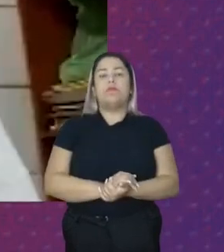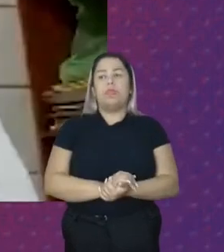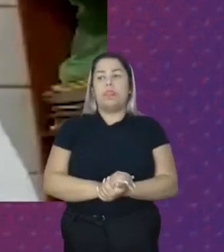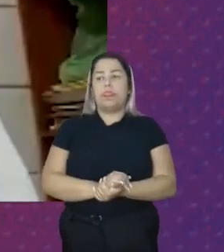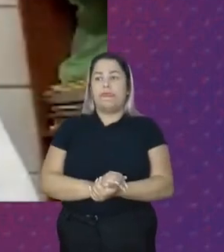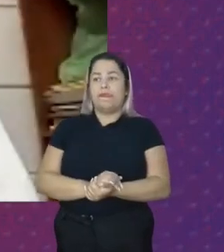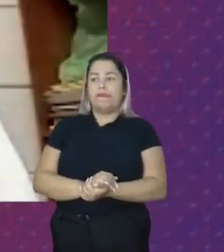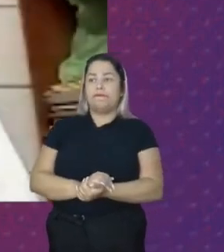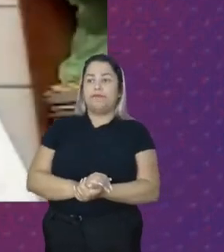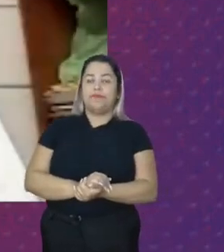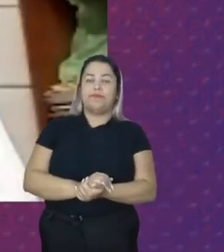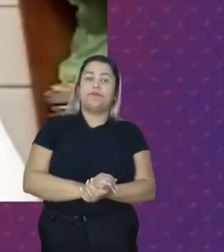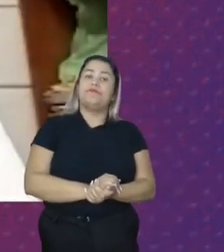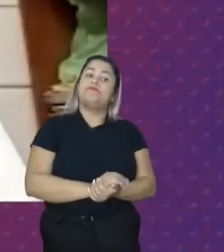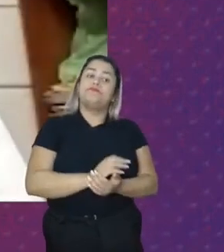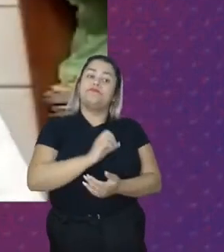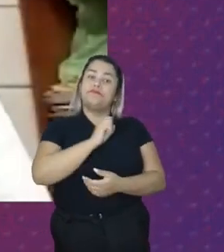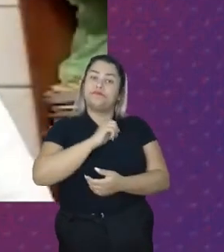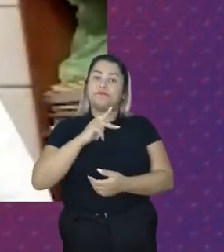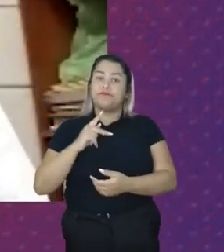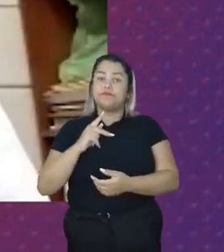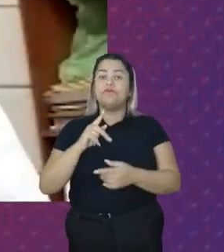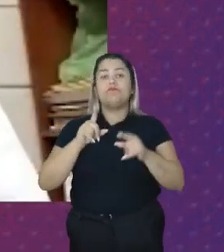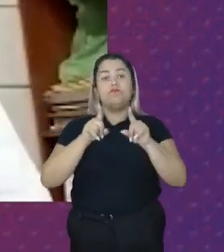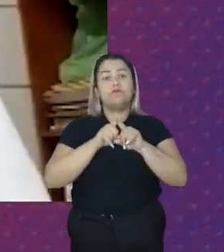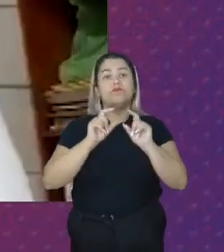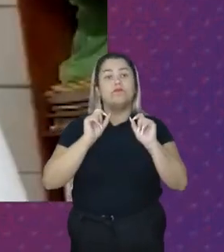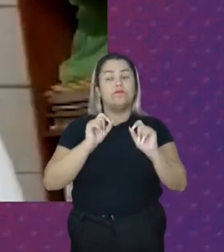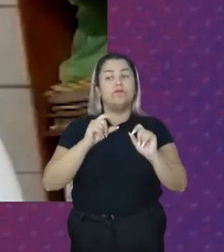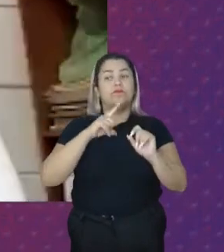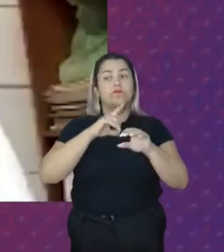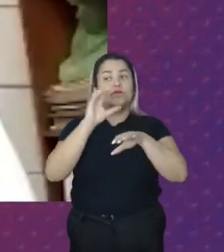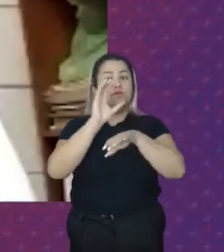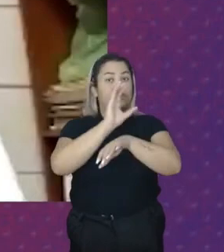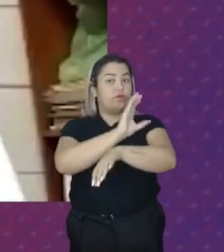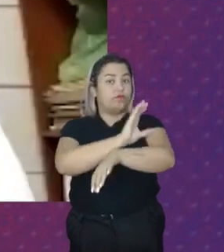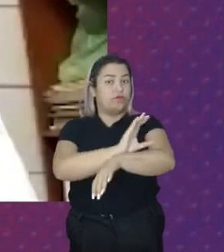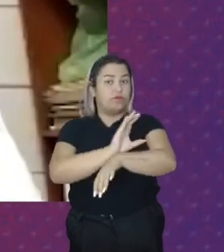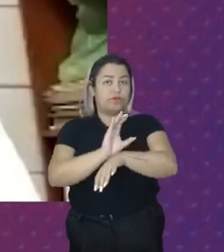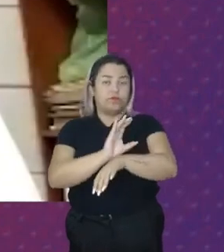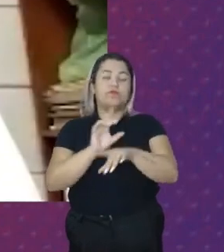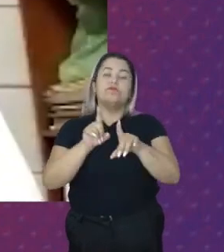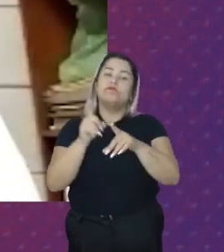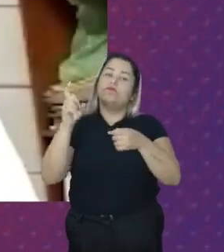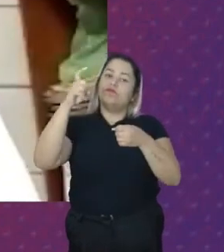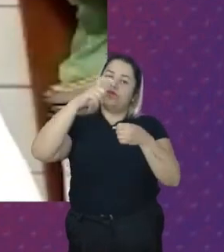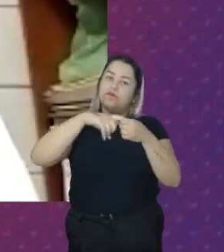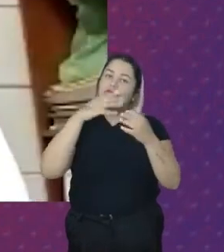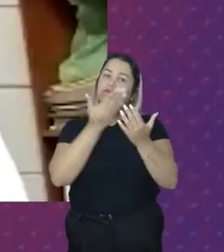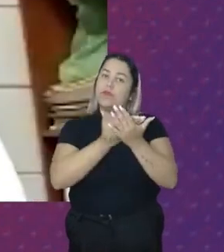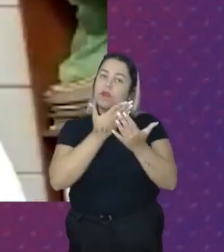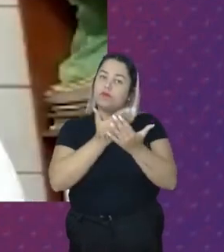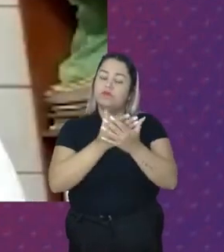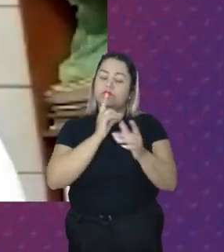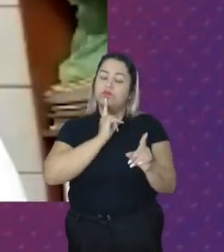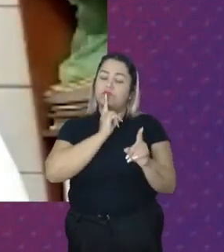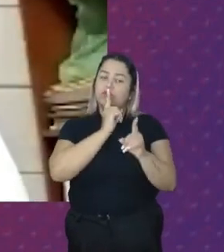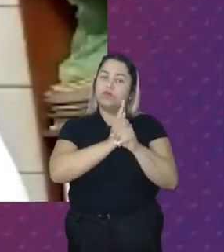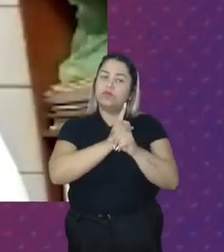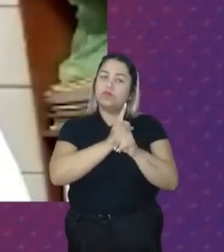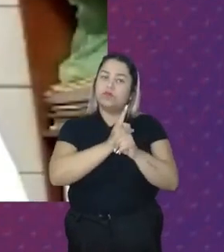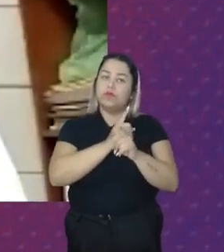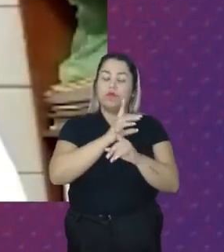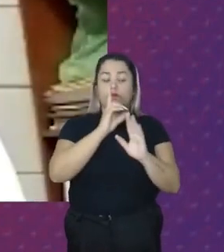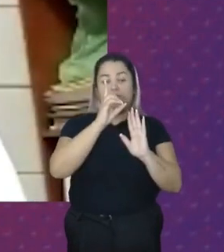Me aposentei Aí teve um curso Que eu voltei a estudar E foi aí Que eu descobri Mas voltando A questão Dos